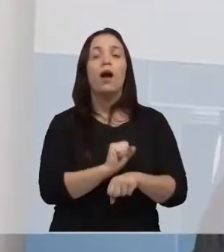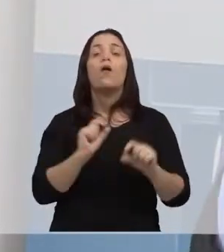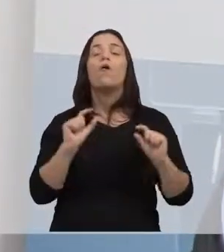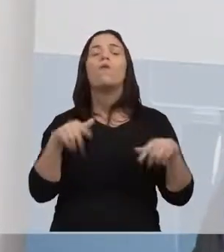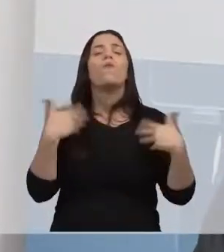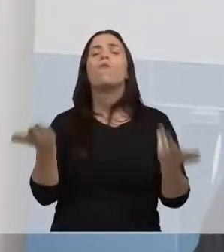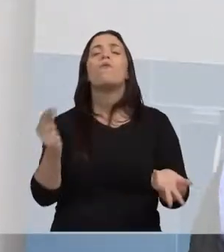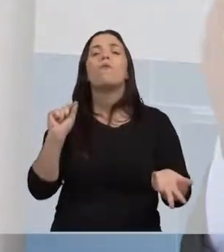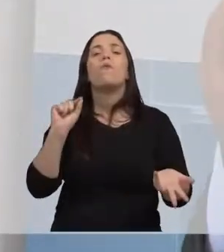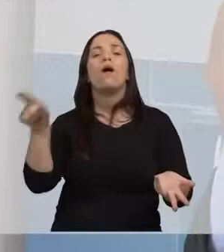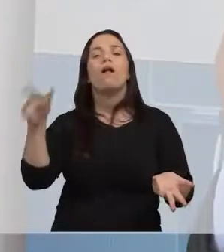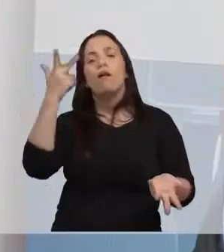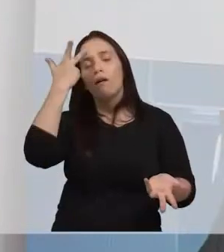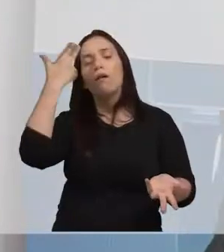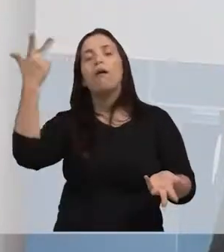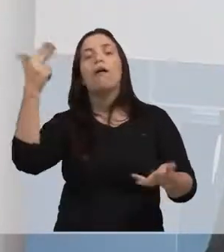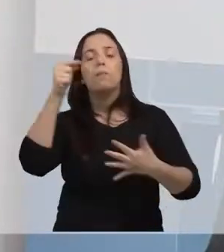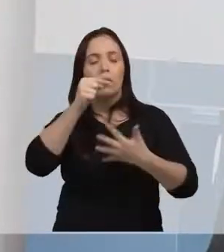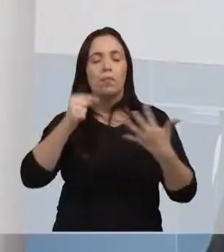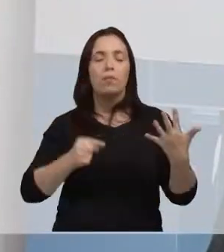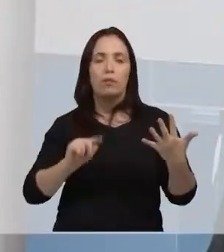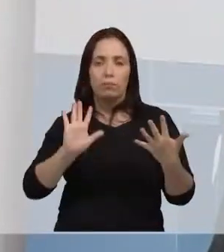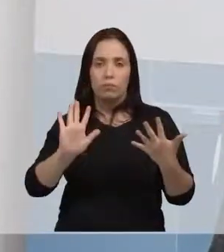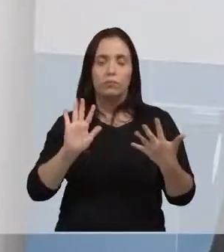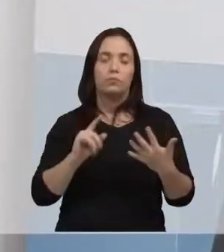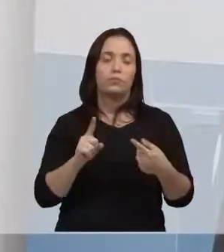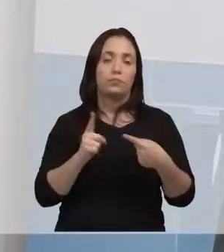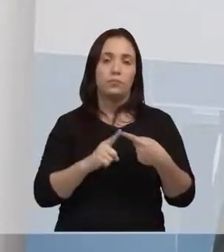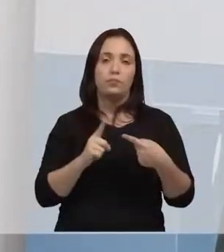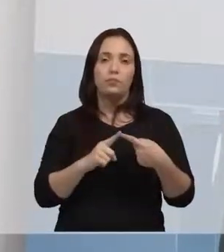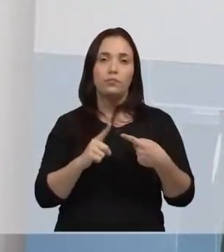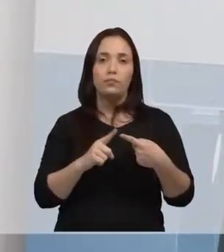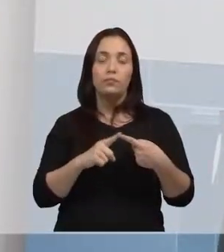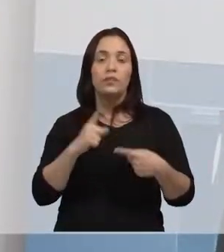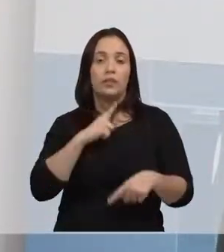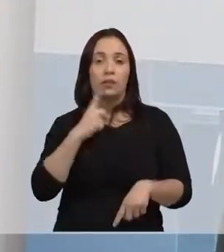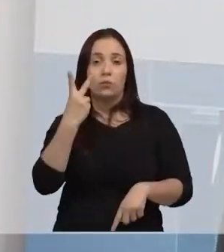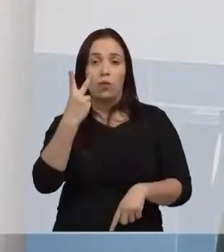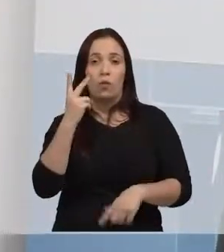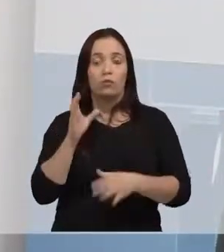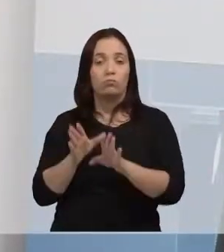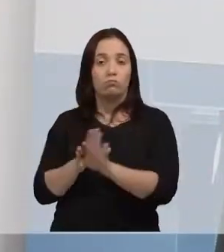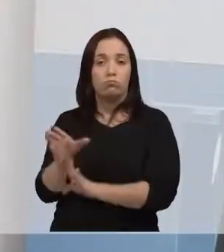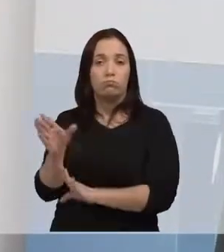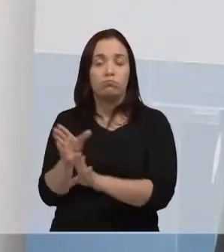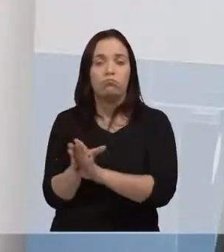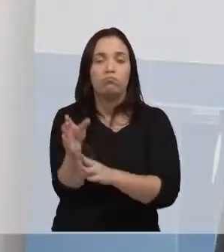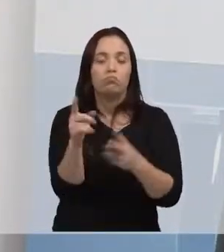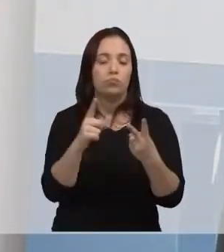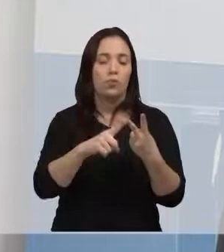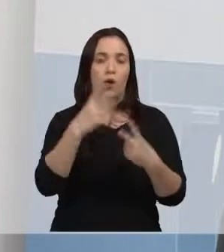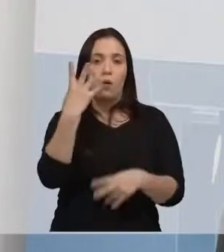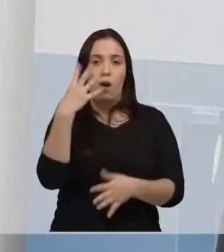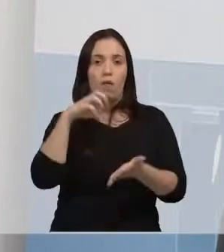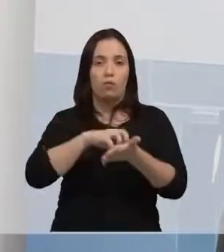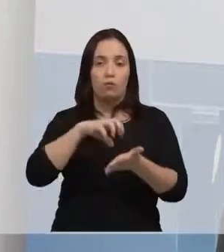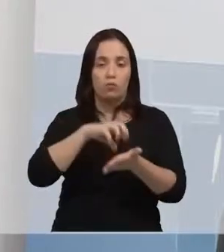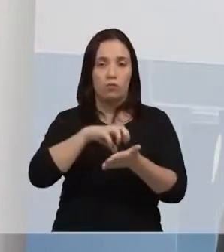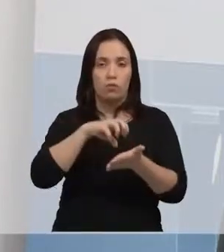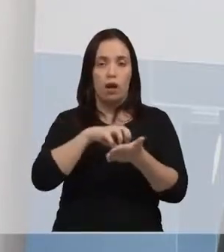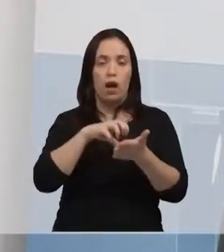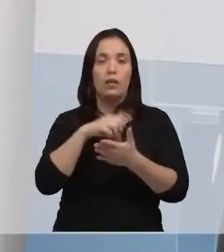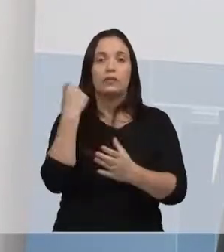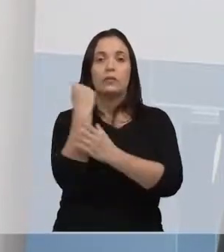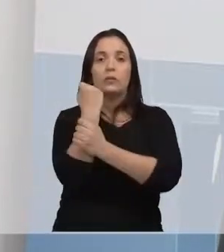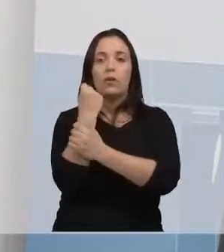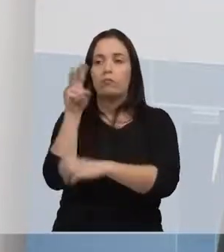Para você ter conhecimento, talvez você não sabia. Os privilégios são os seguintes: 2 assessores, 4 servidores para